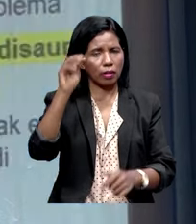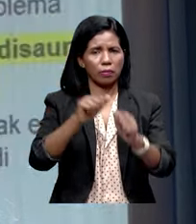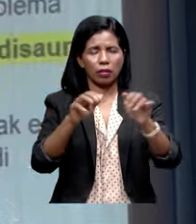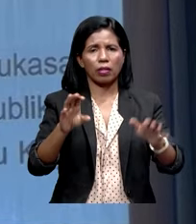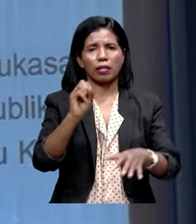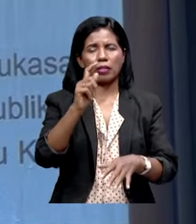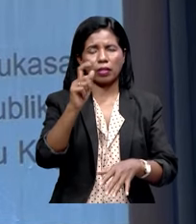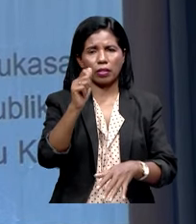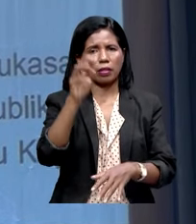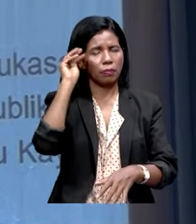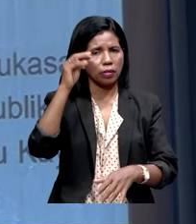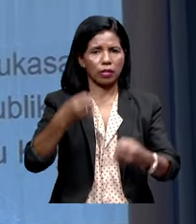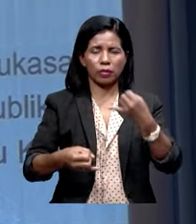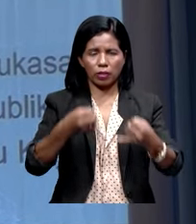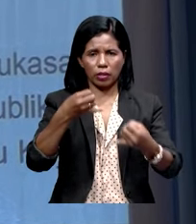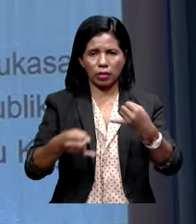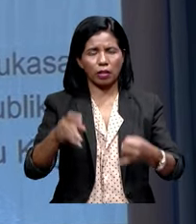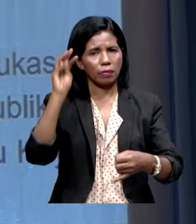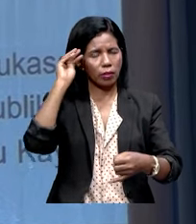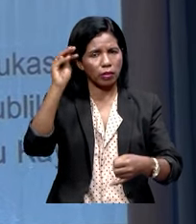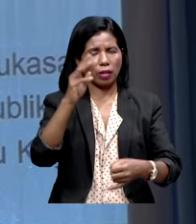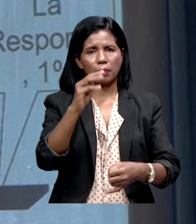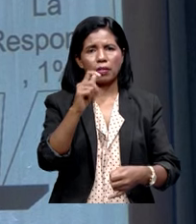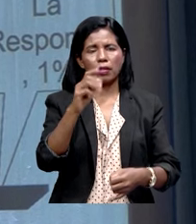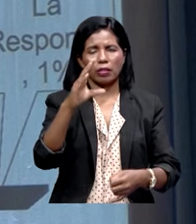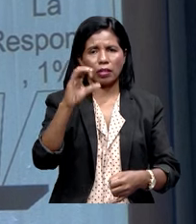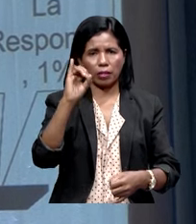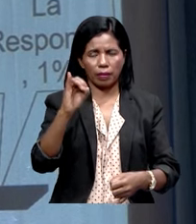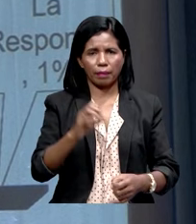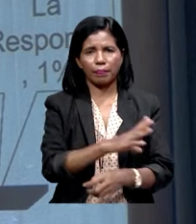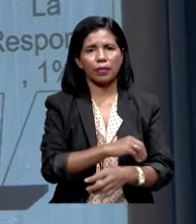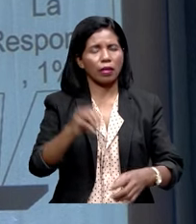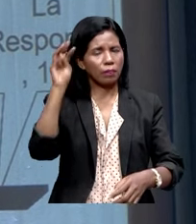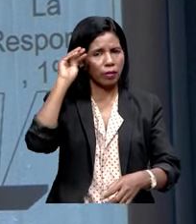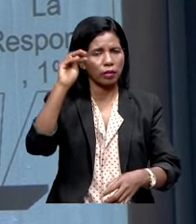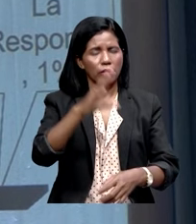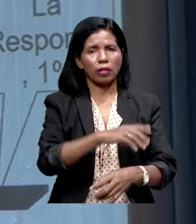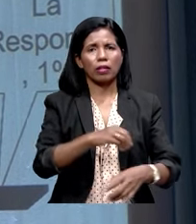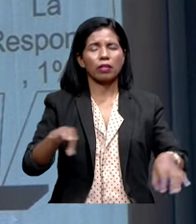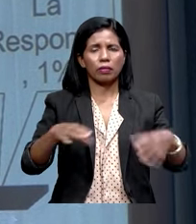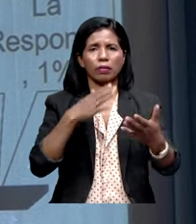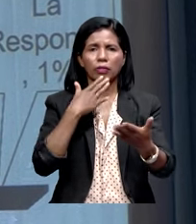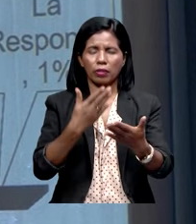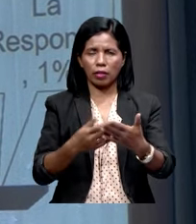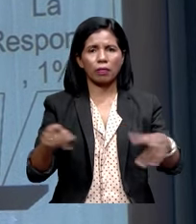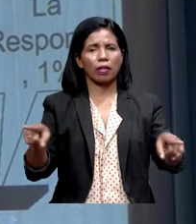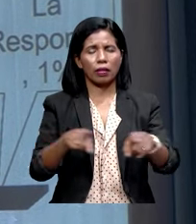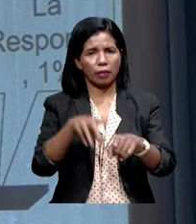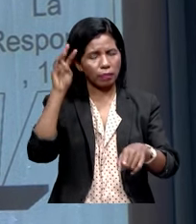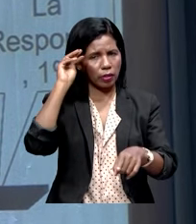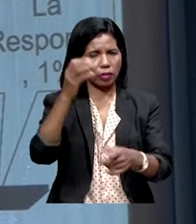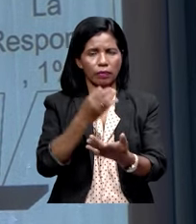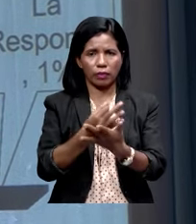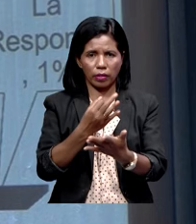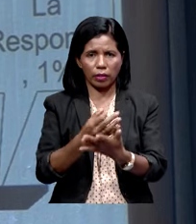Estatal, Ministério Justiça, Ministério Turismo no Ambiente. Ministério NB Prestação de Serviço Dia Macanesan, Ministério